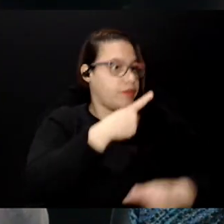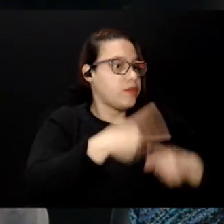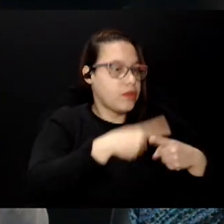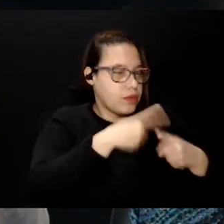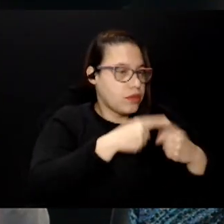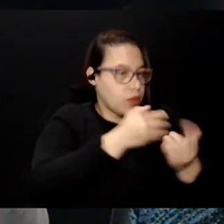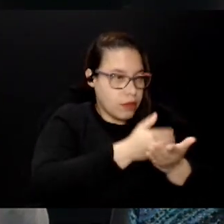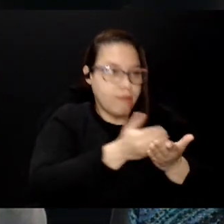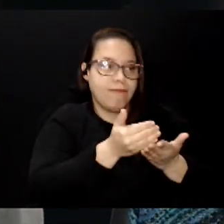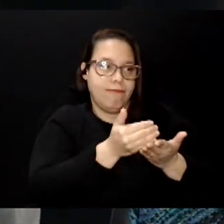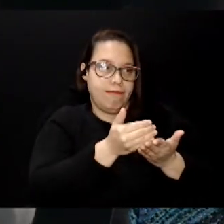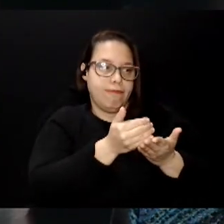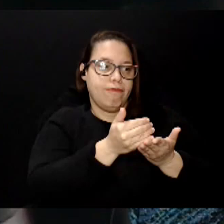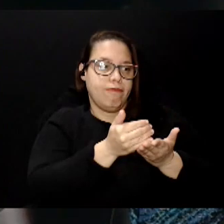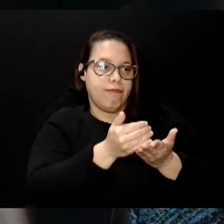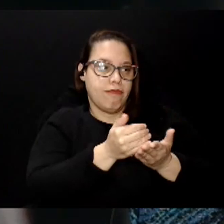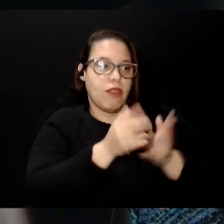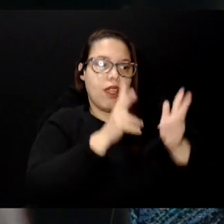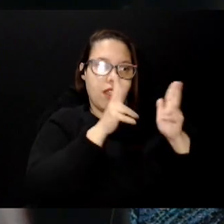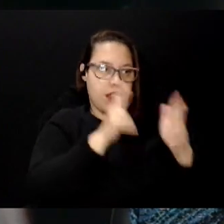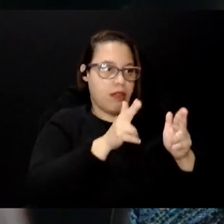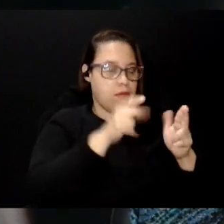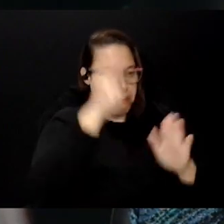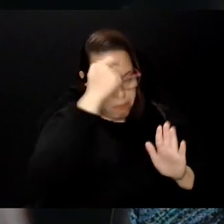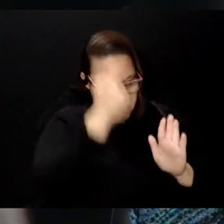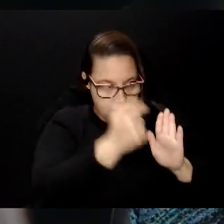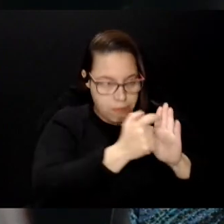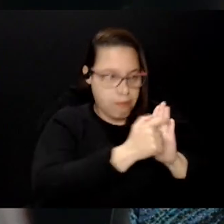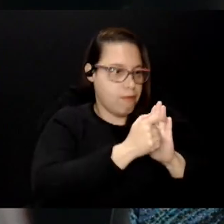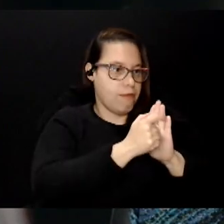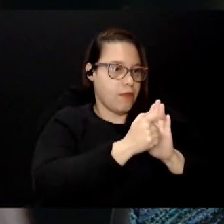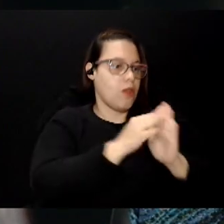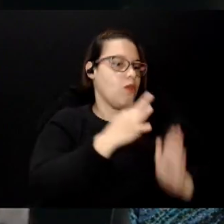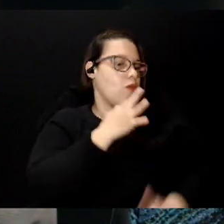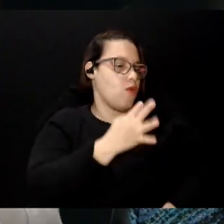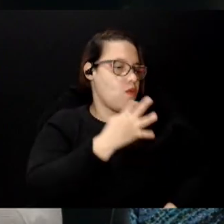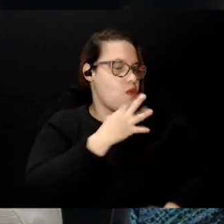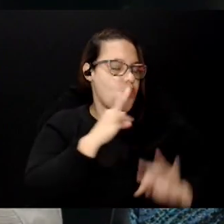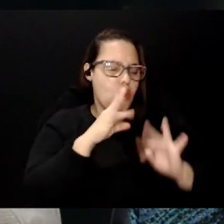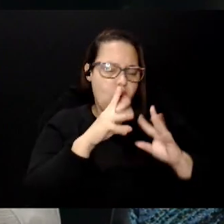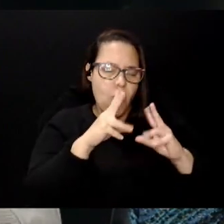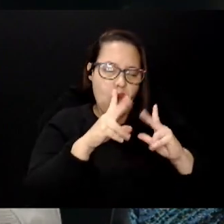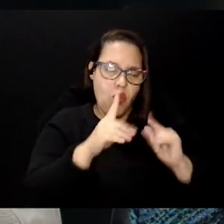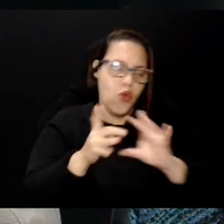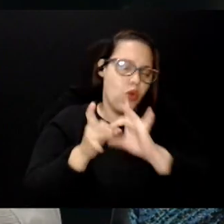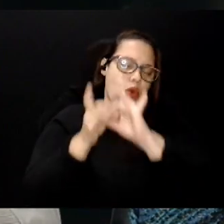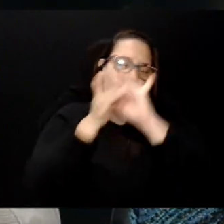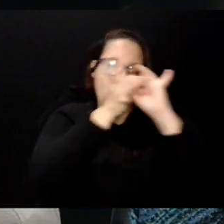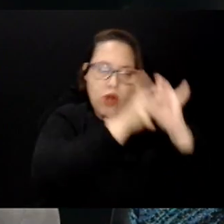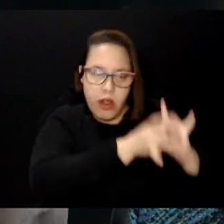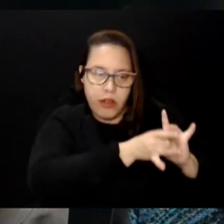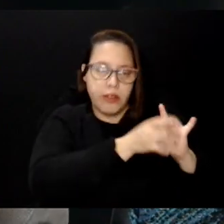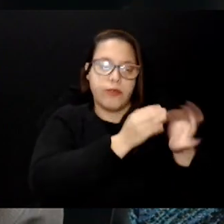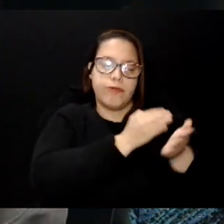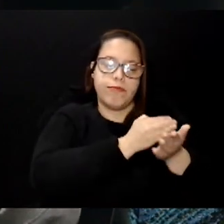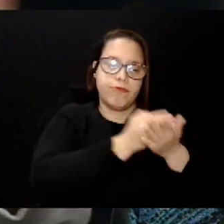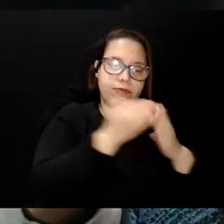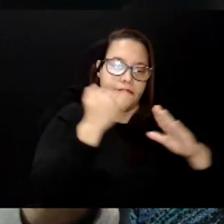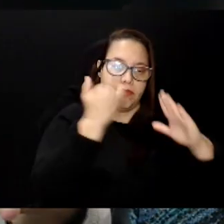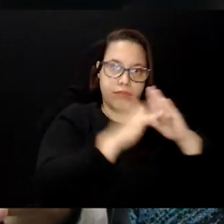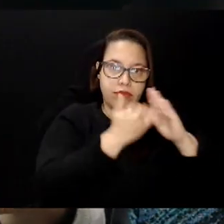essa mesma inteligência artificial, que conhece tudo do seu contexto, começa a receber perguntas de